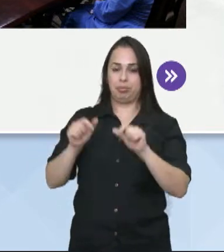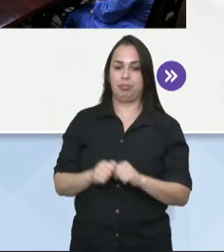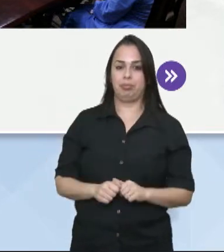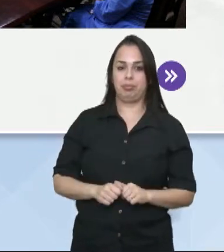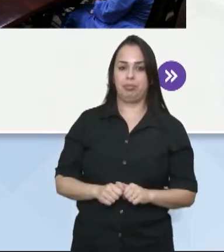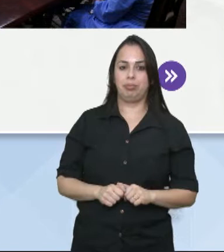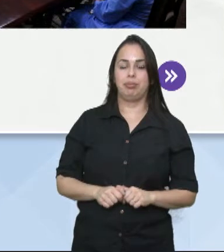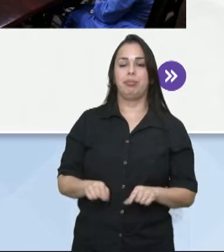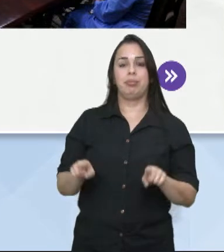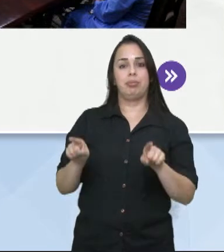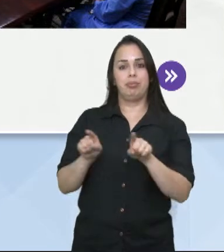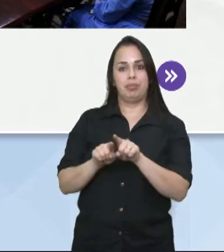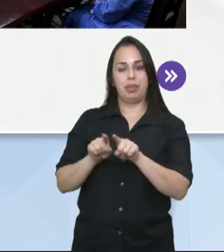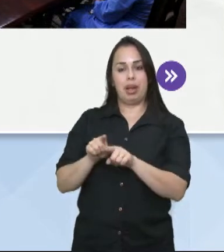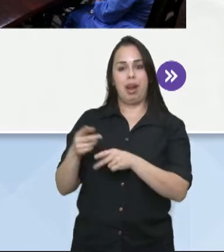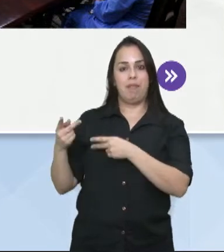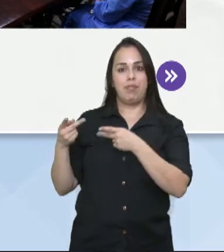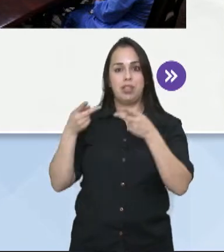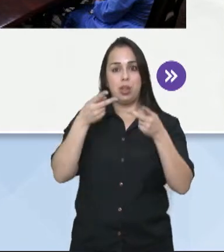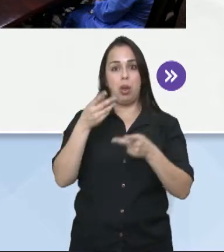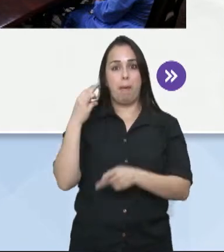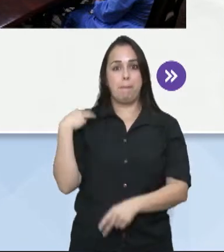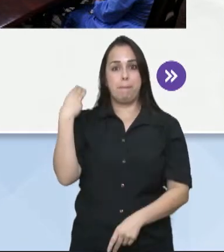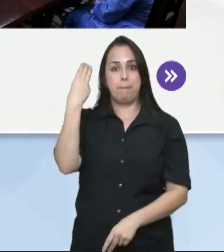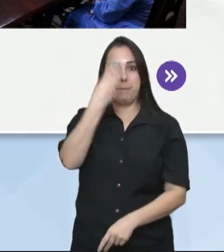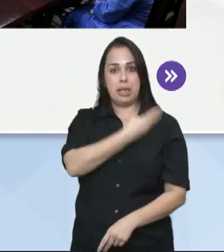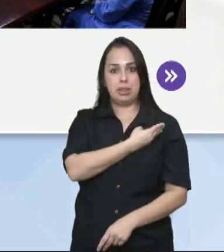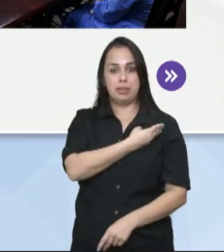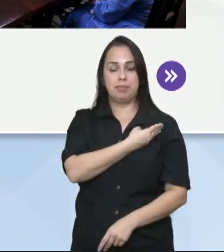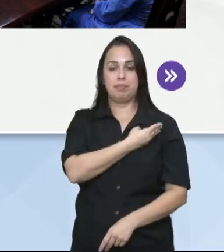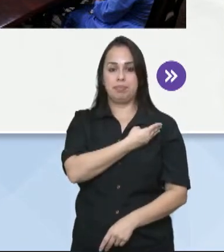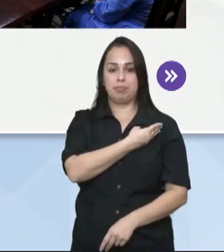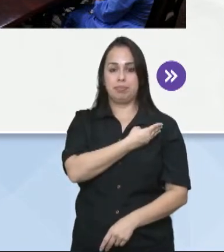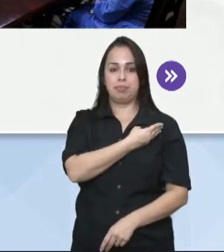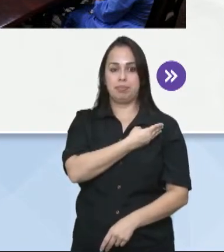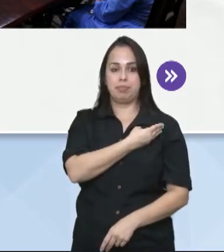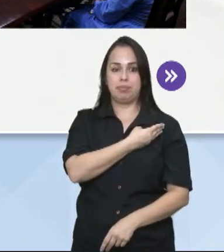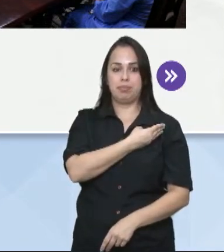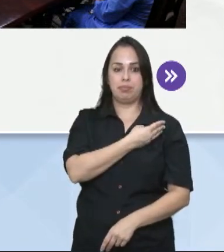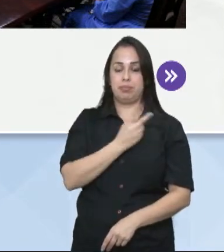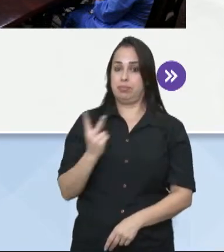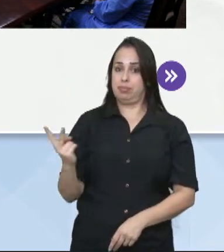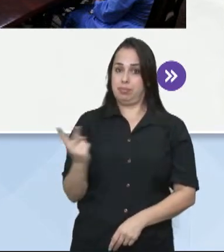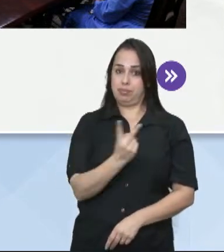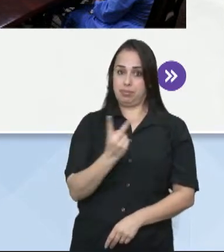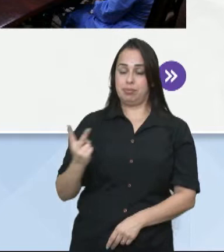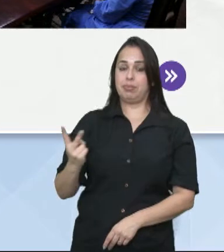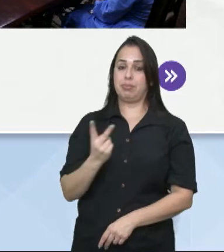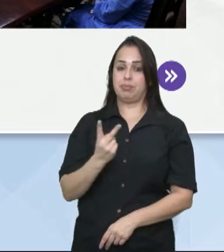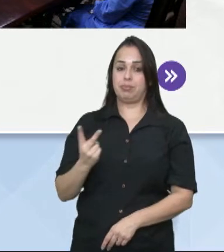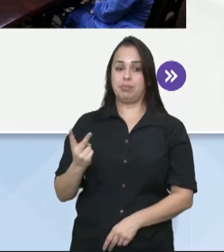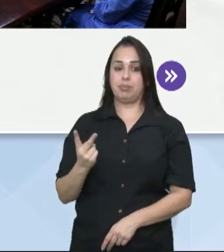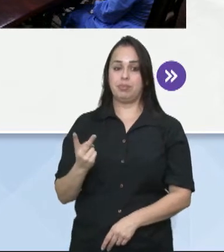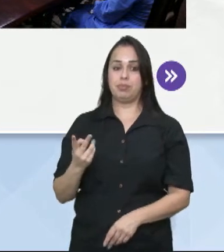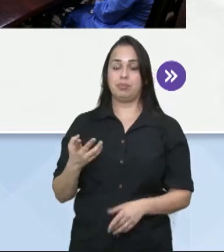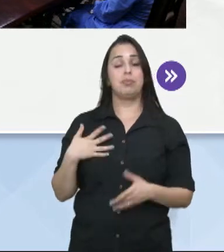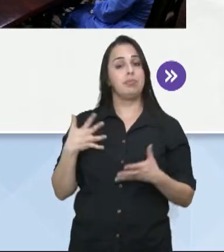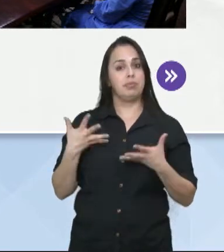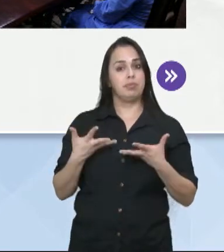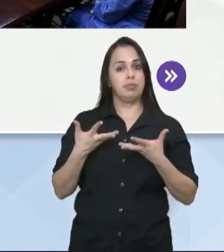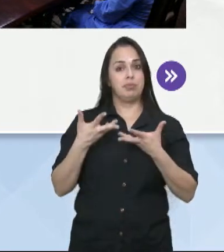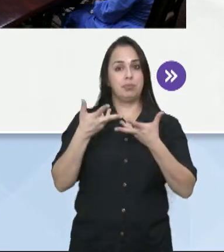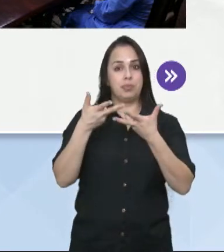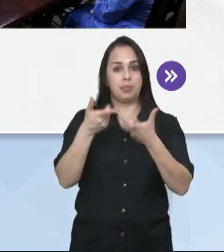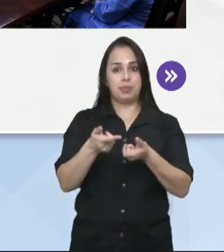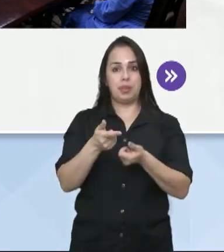Ela esteve em Aparecida. A Lu e a Ana Estela foram recebidas